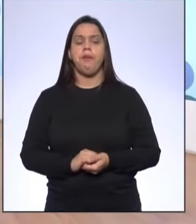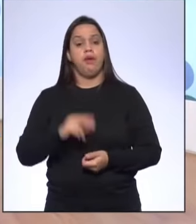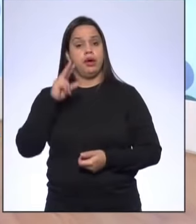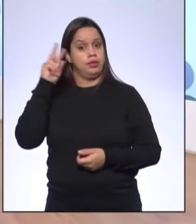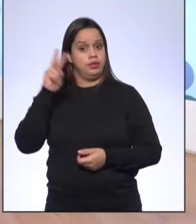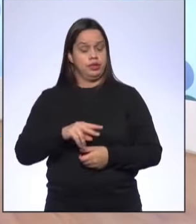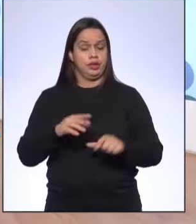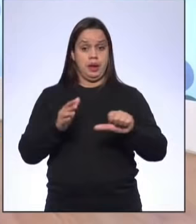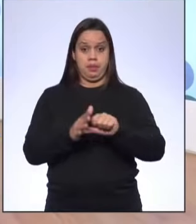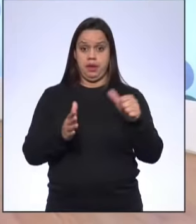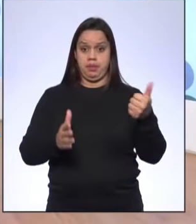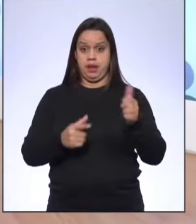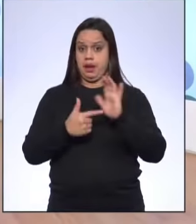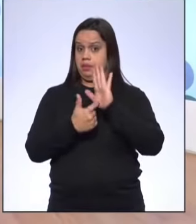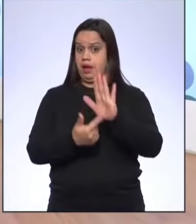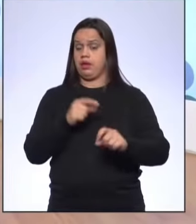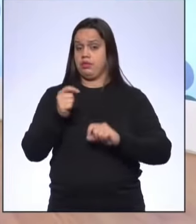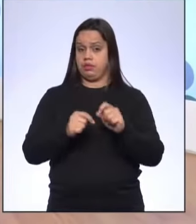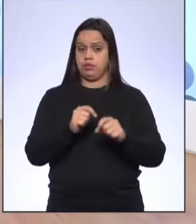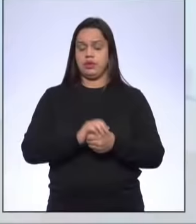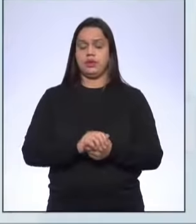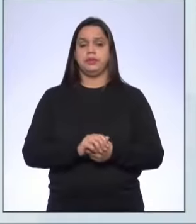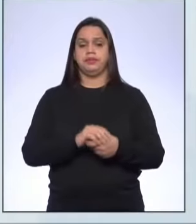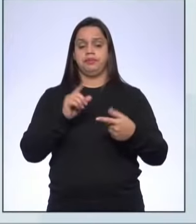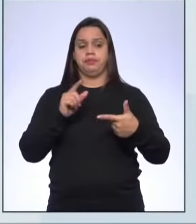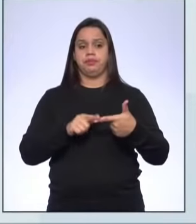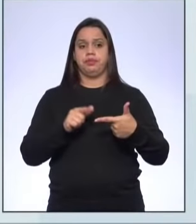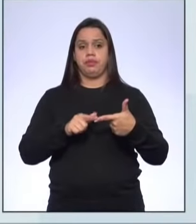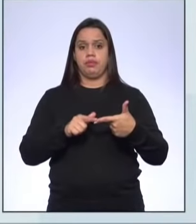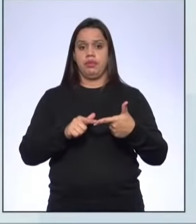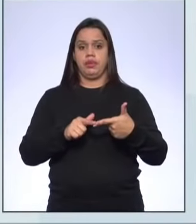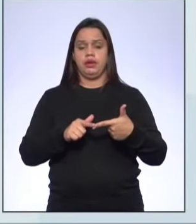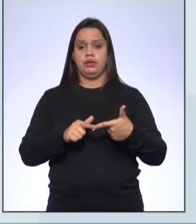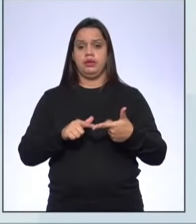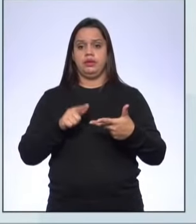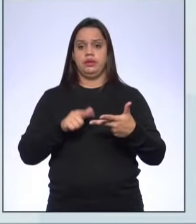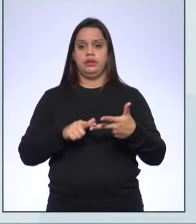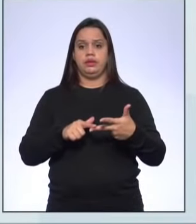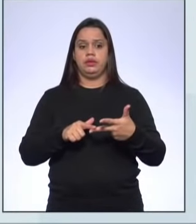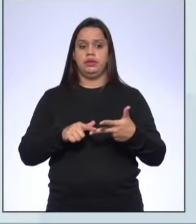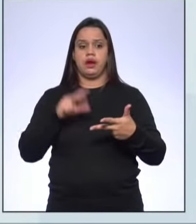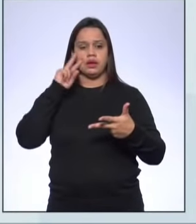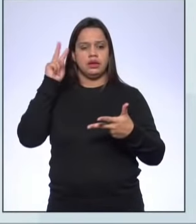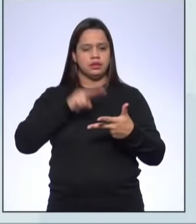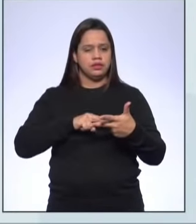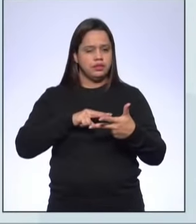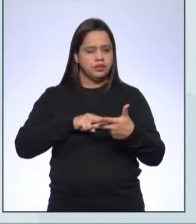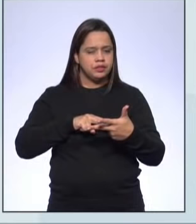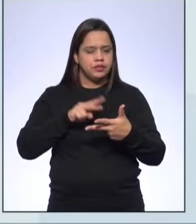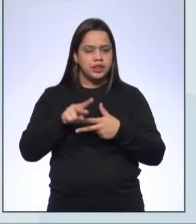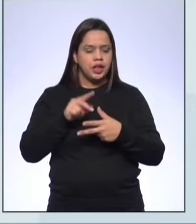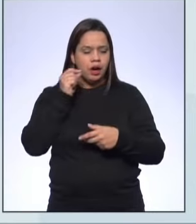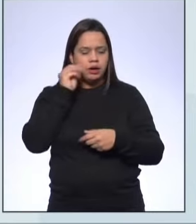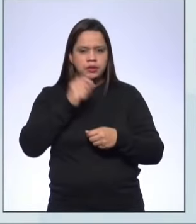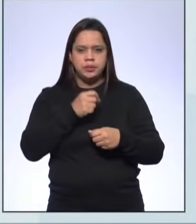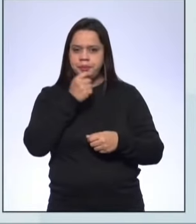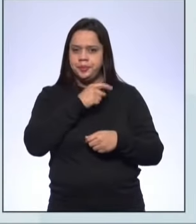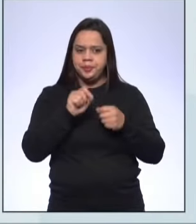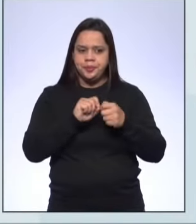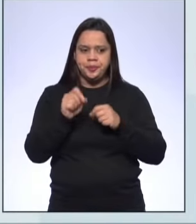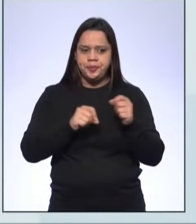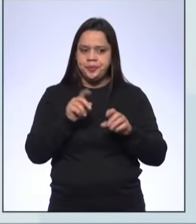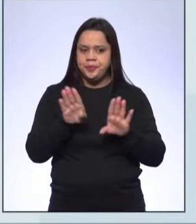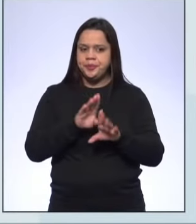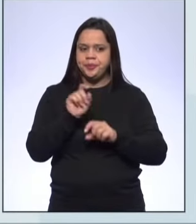na primeira aparece de ler depois na segunda aldeia ó pegadinha horror não estava